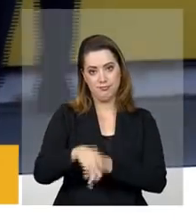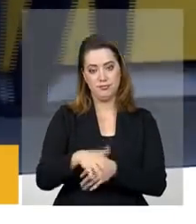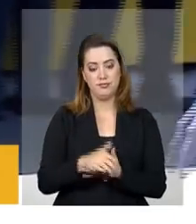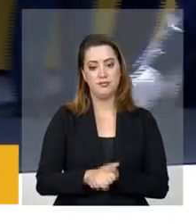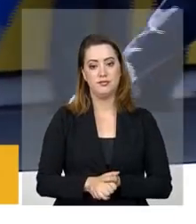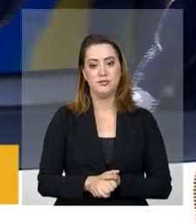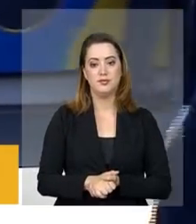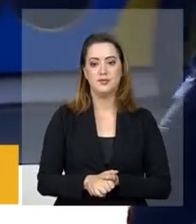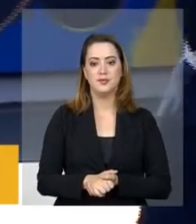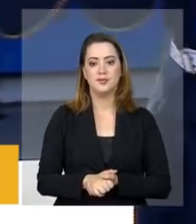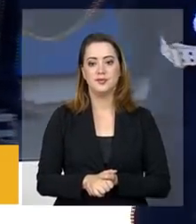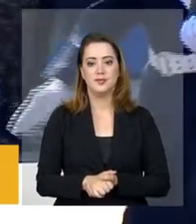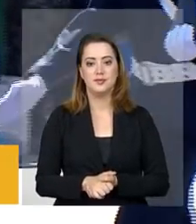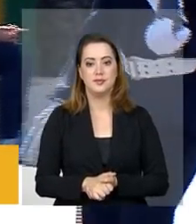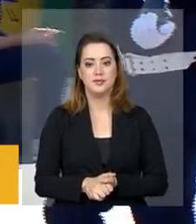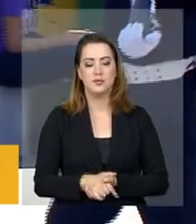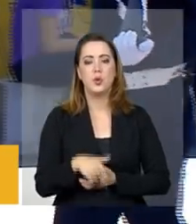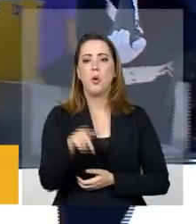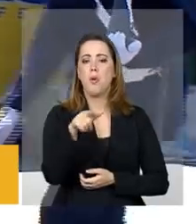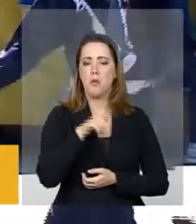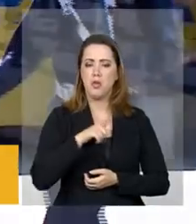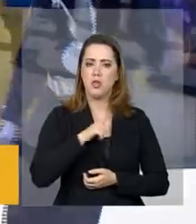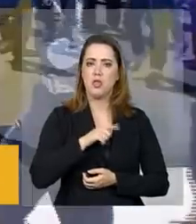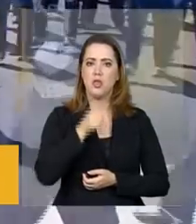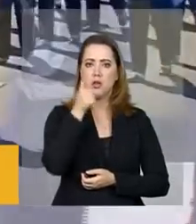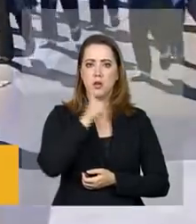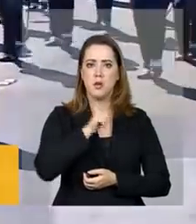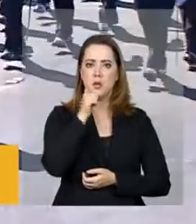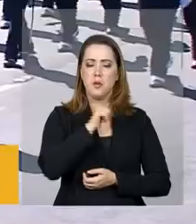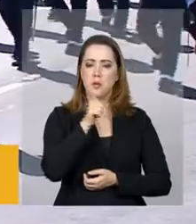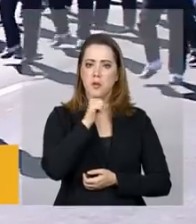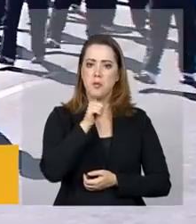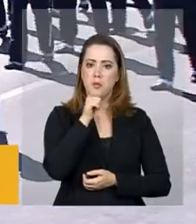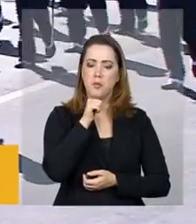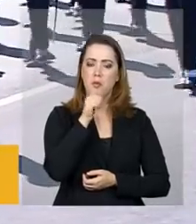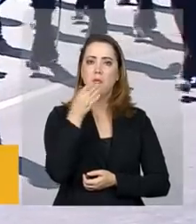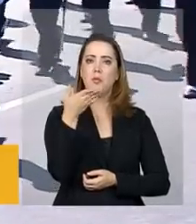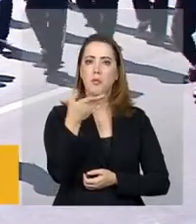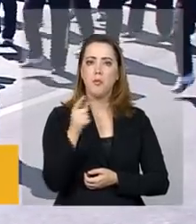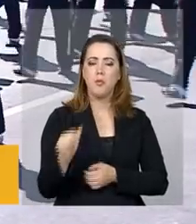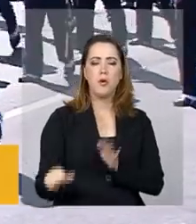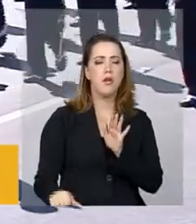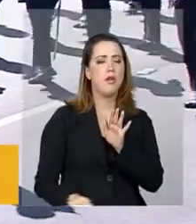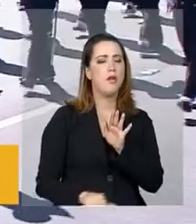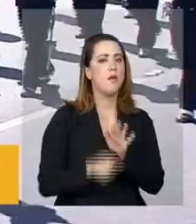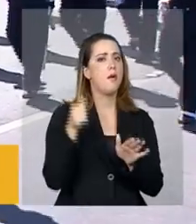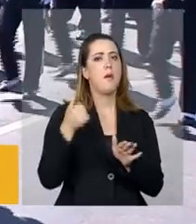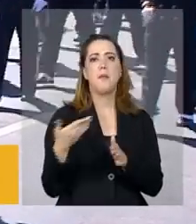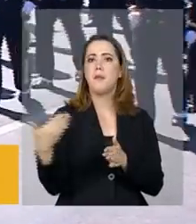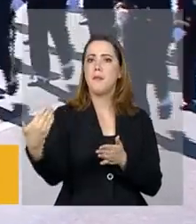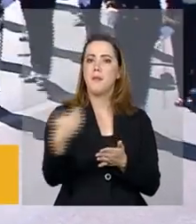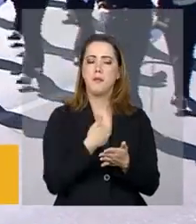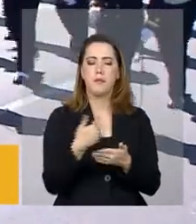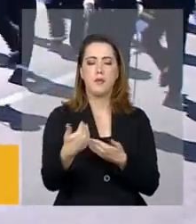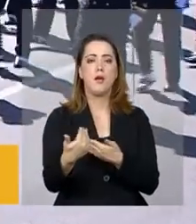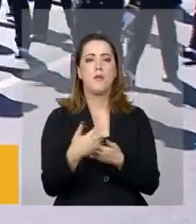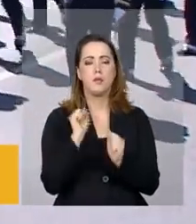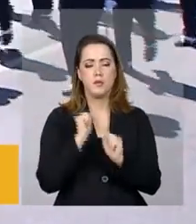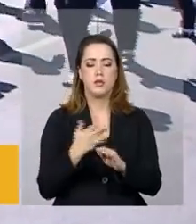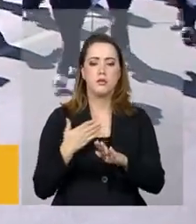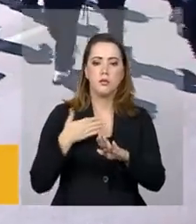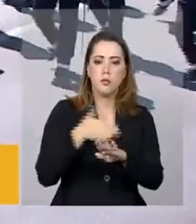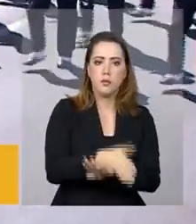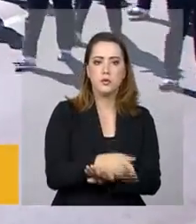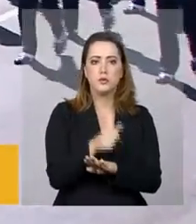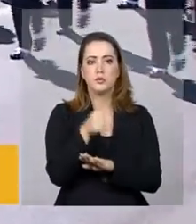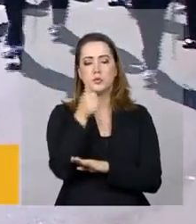histórico feminino de aceitação, né? Feminina. É a força pioneira, né? Em aceitar mulheres na... A gente